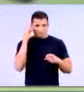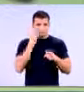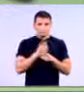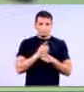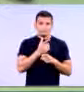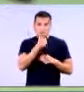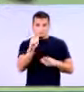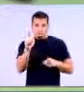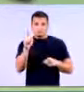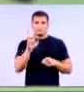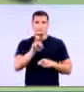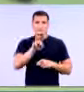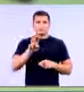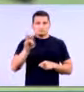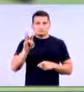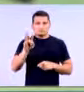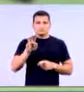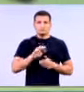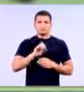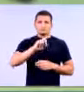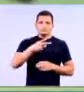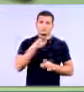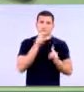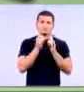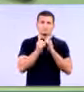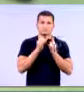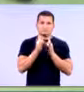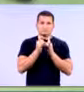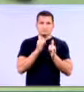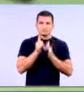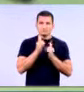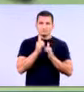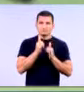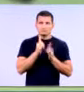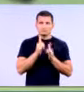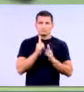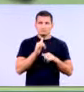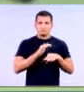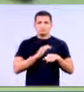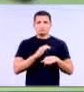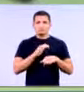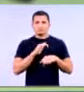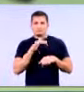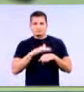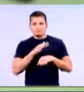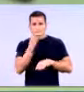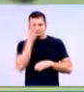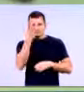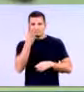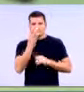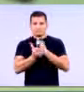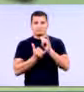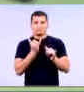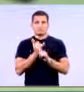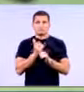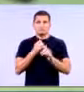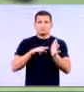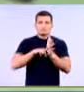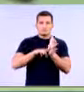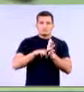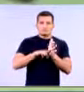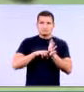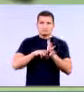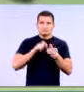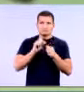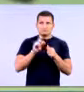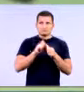outros sites ou informações de uma forma mais fácil na internet, com pesquisas que são feitas